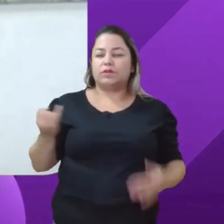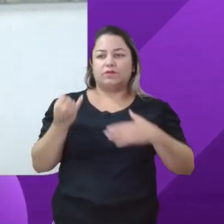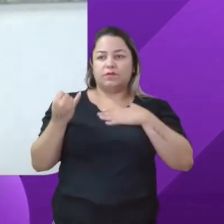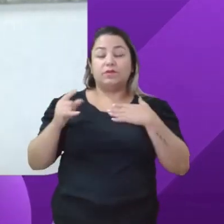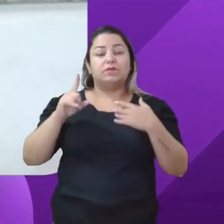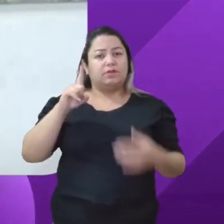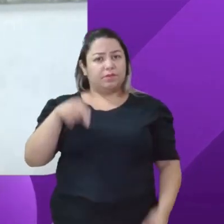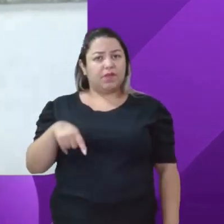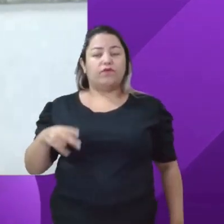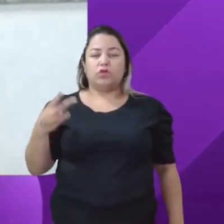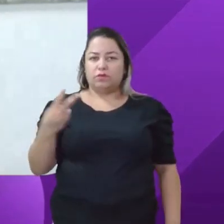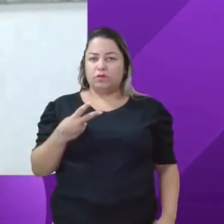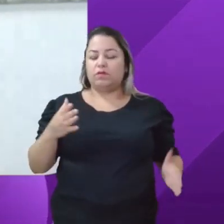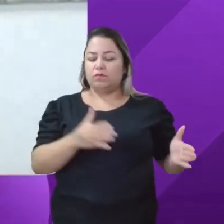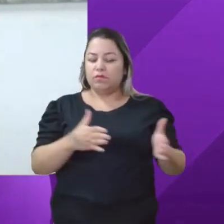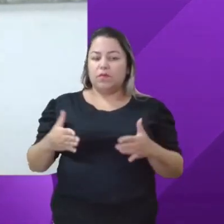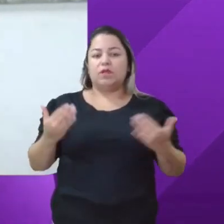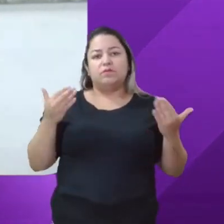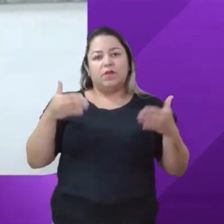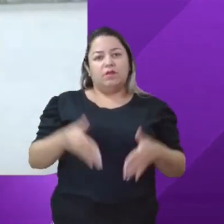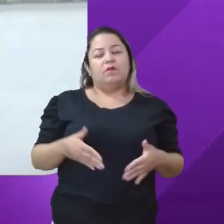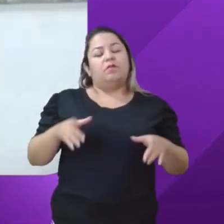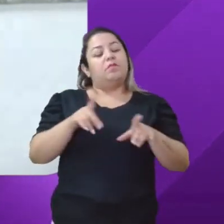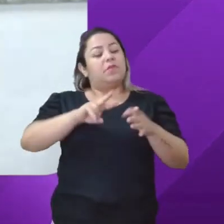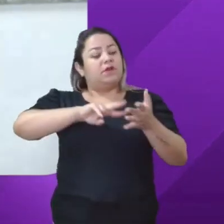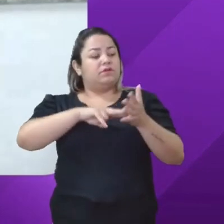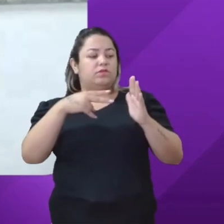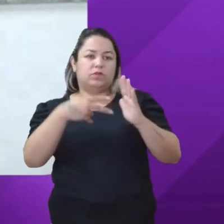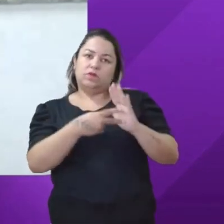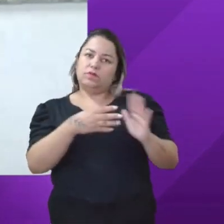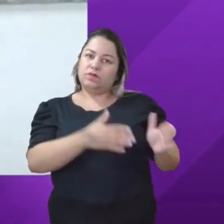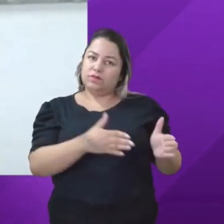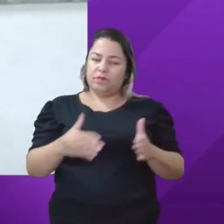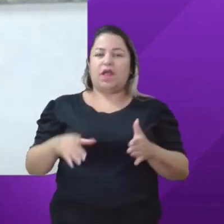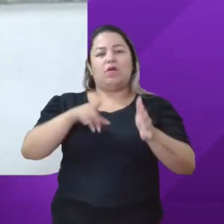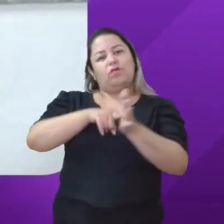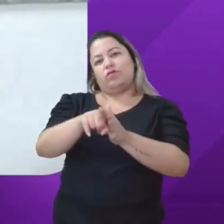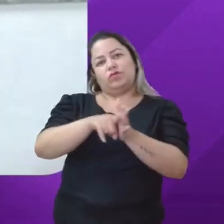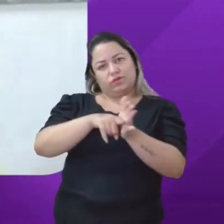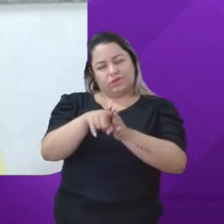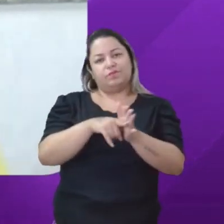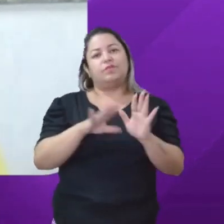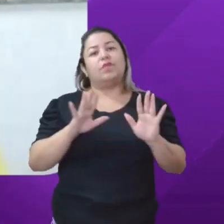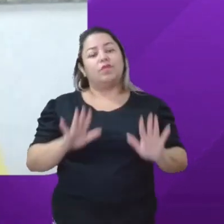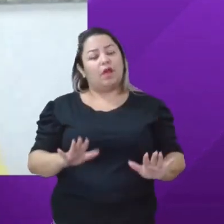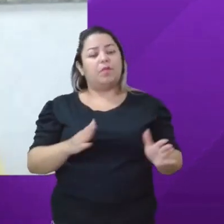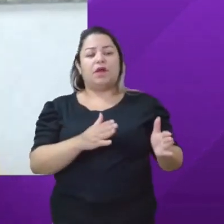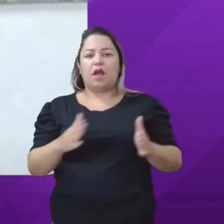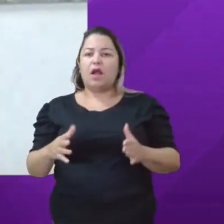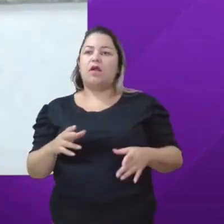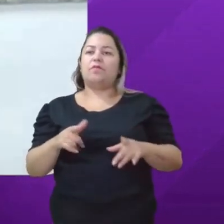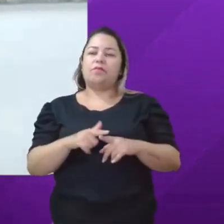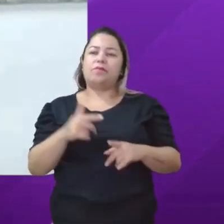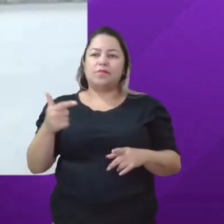que foram os 2 processos de participação mais significativos, o primeiro deles a consulta pública, e o segundo a audiência